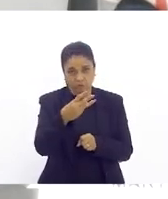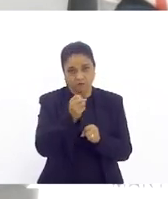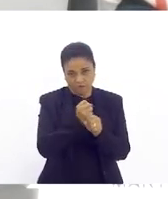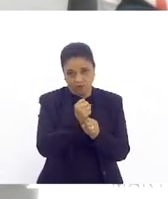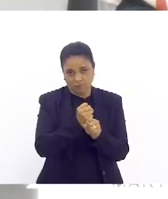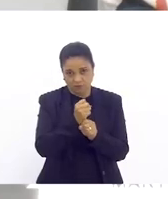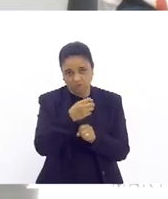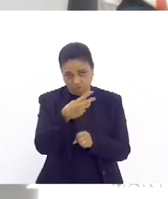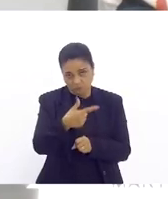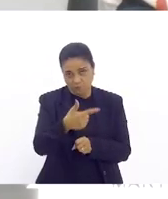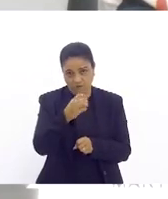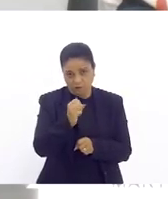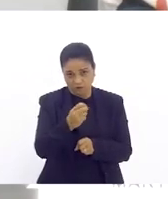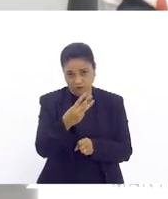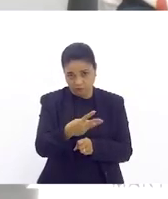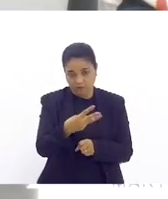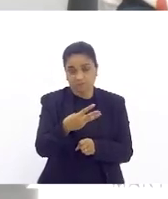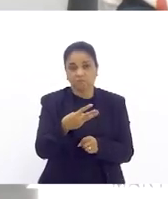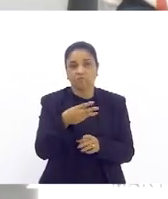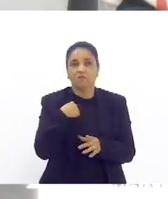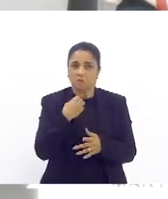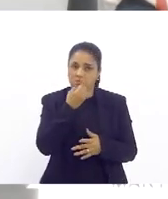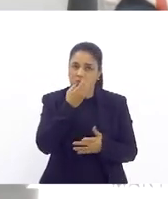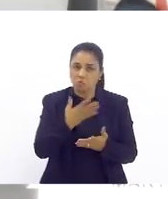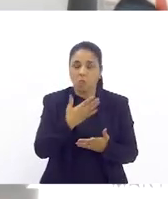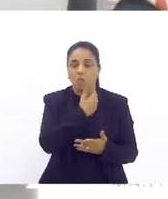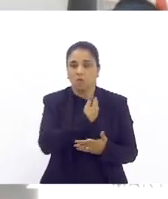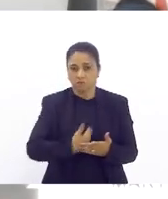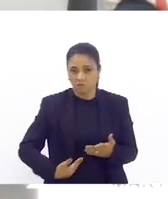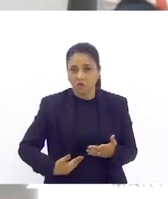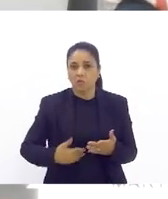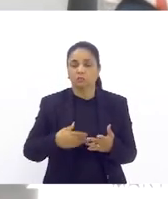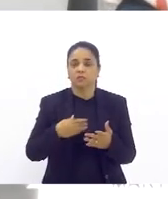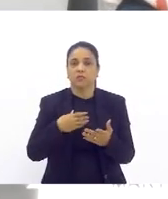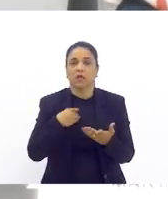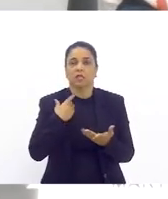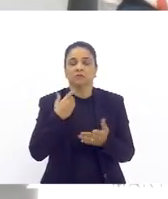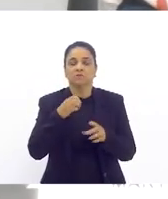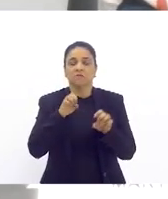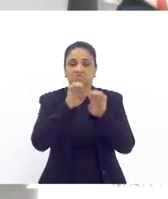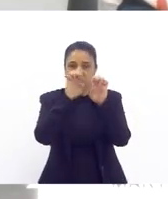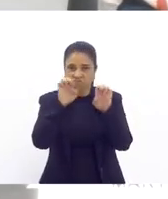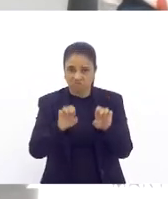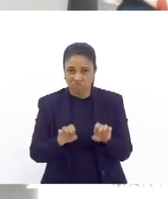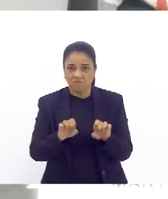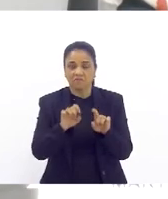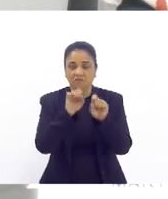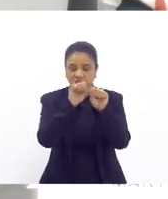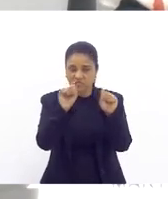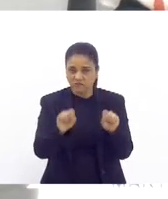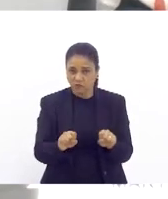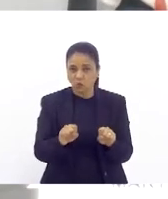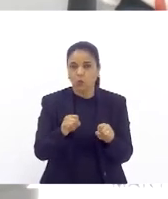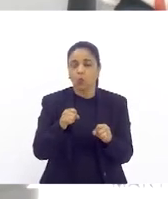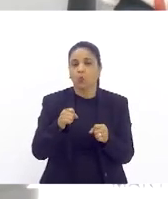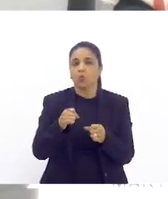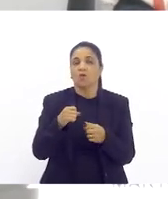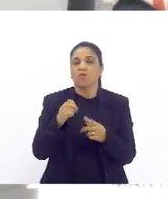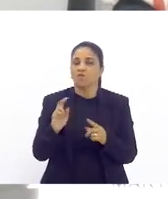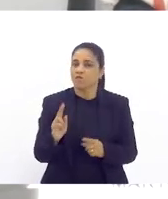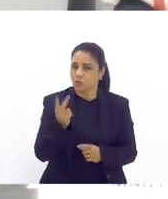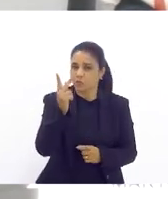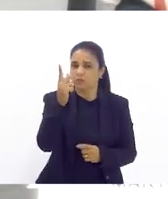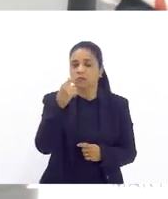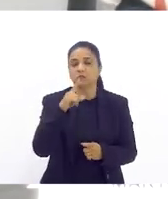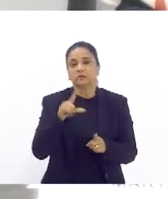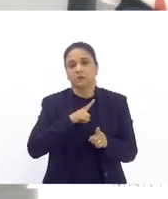êxito absoluto na pauta do Servidor na valorização do Servidor e a gente também tem que consagrar que dentro